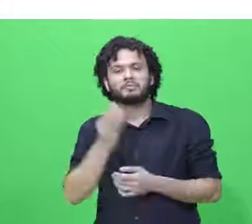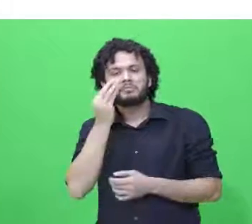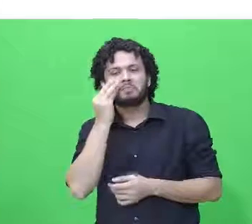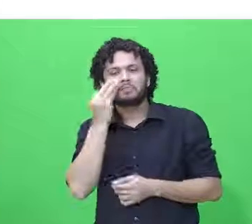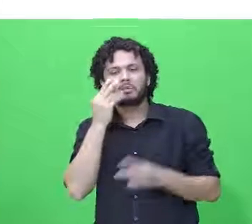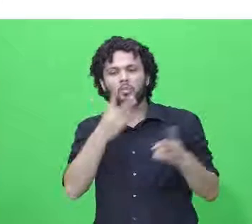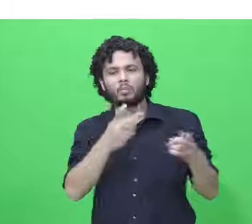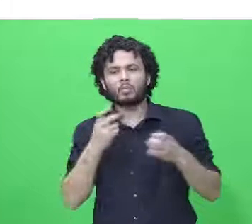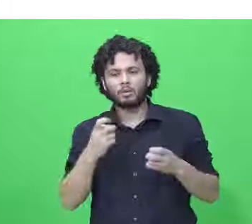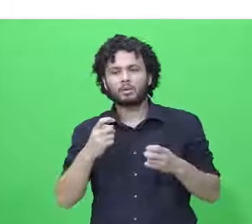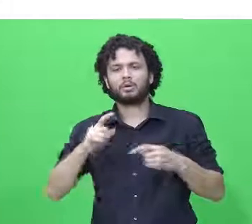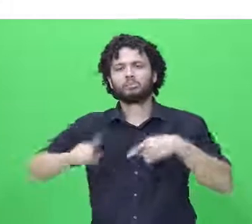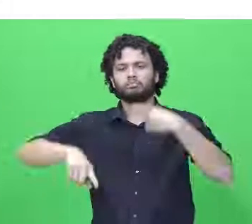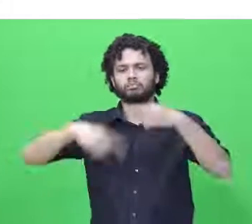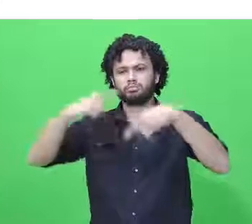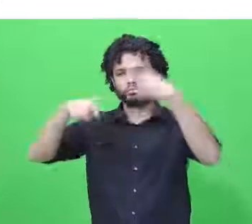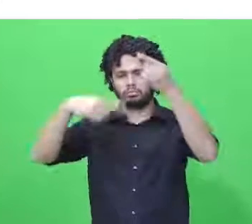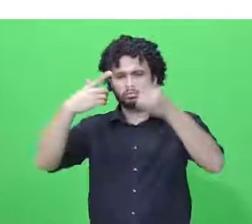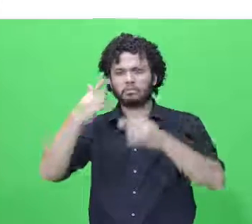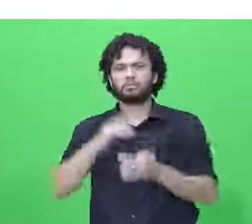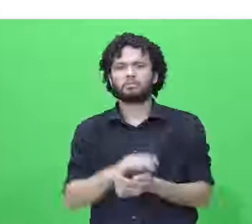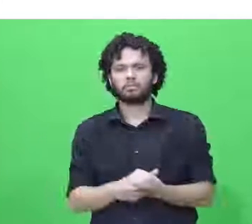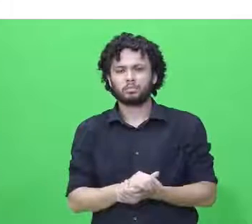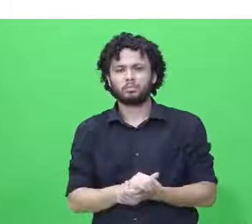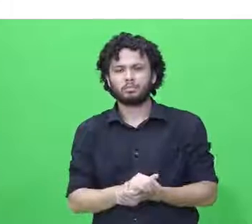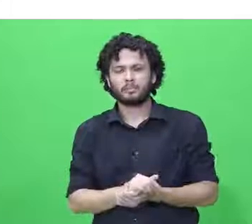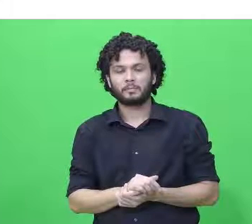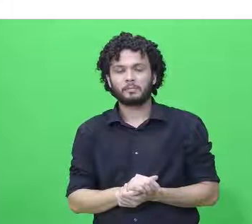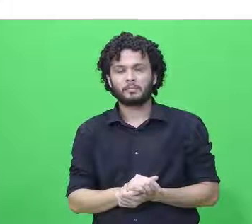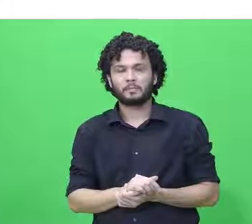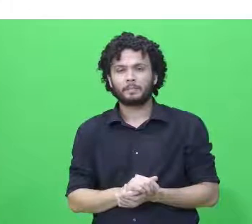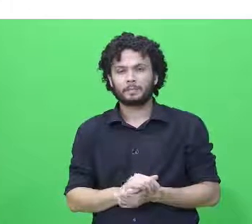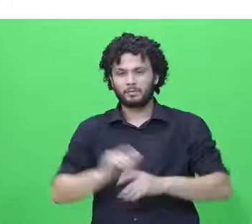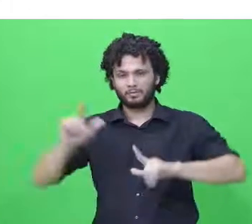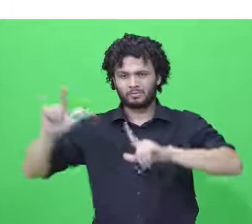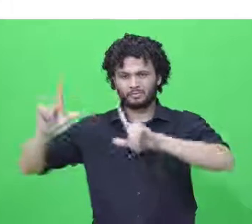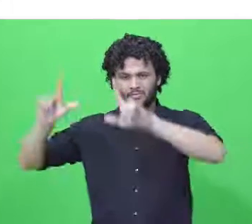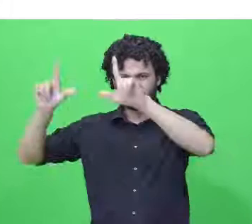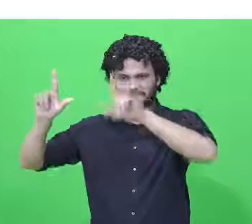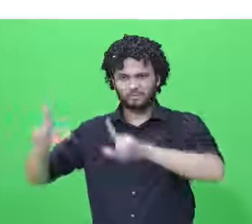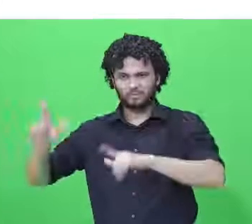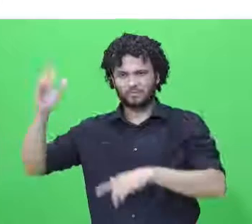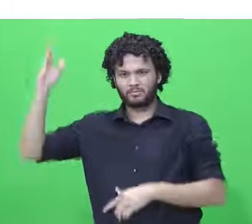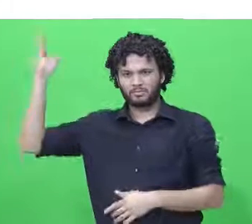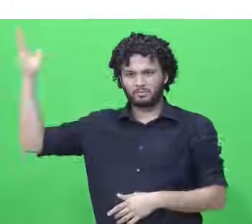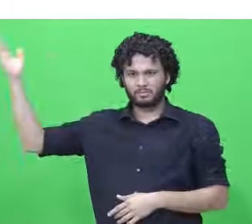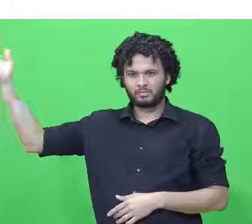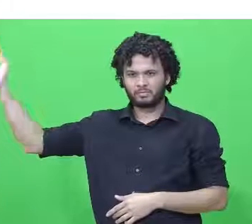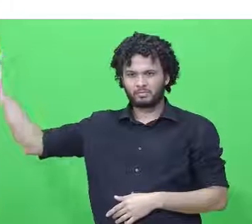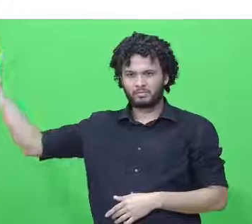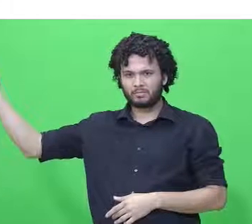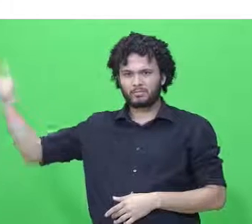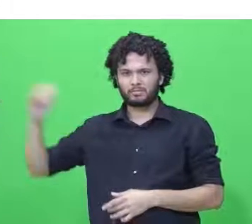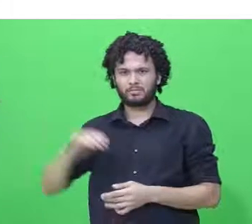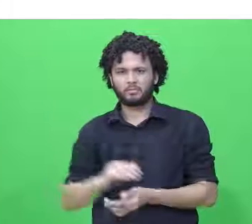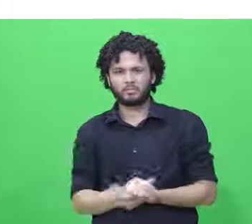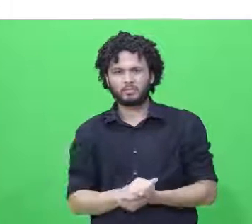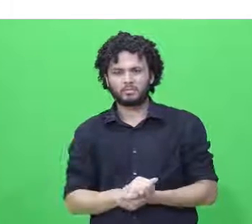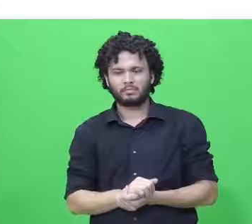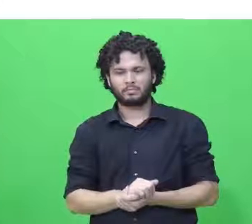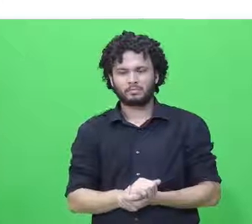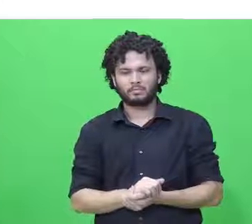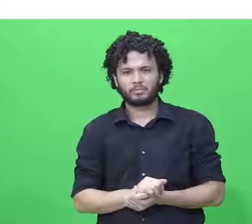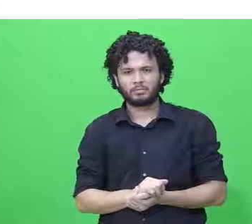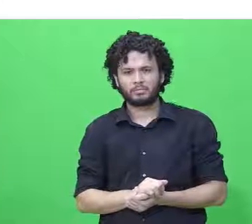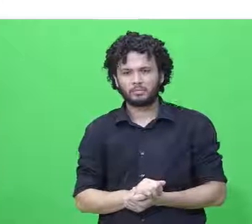a Revolução Constitucionalista. O slide diz o seguinte: apesar de todas as medidas varguistas para consolidar seu governo,